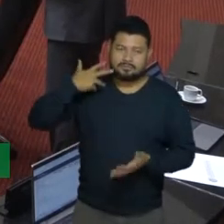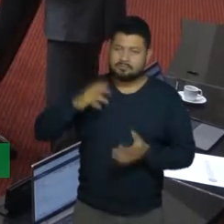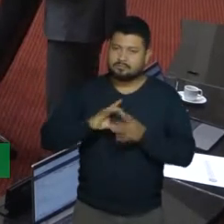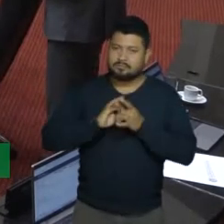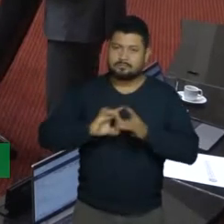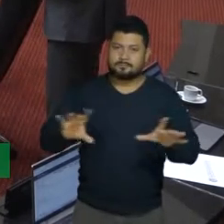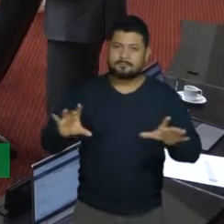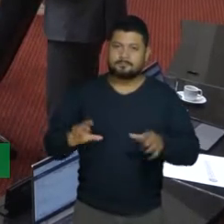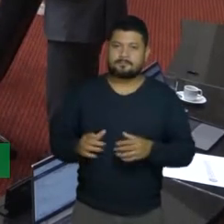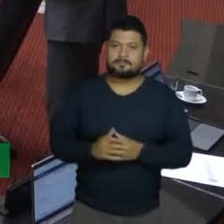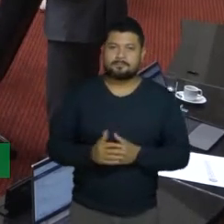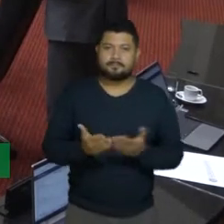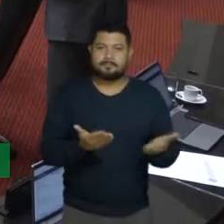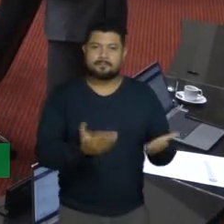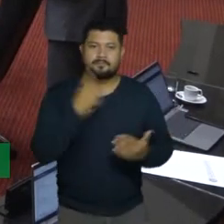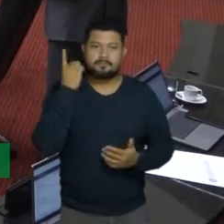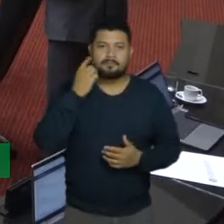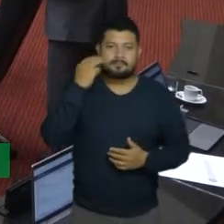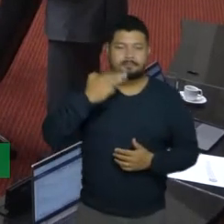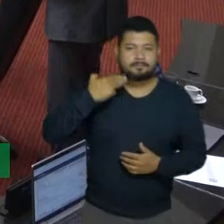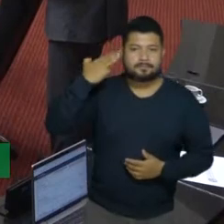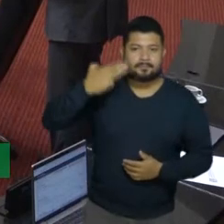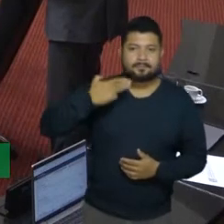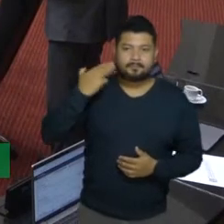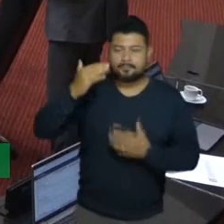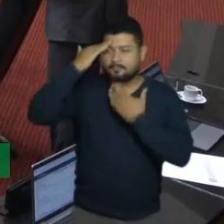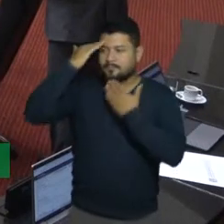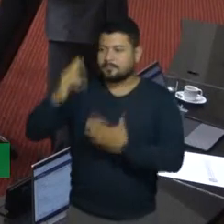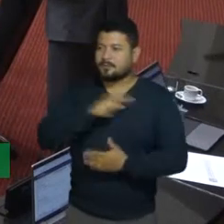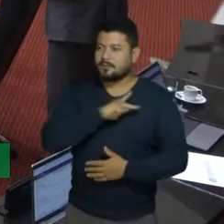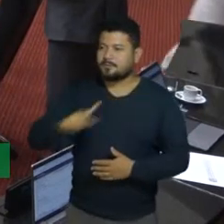Deputado Márcio Machado. Obrigado, presidente. Eu quero aqui